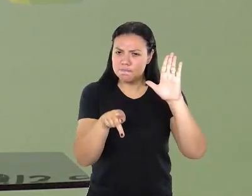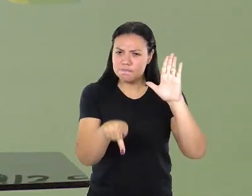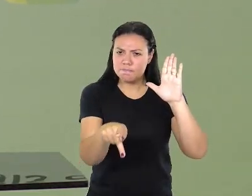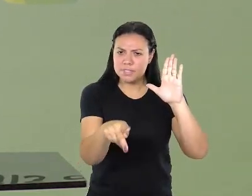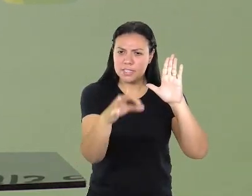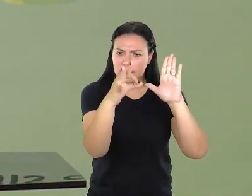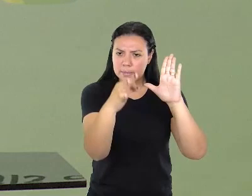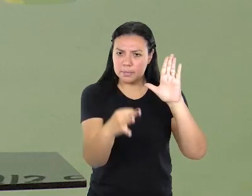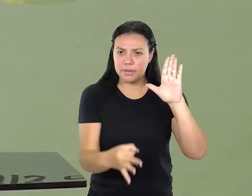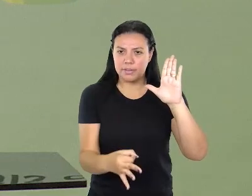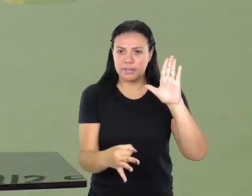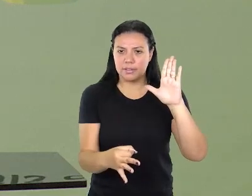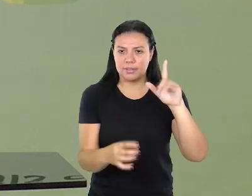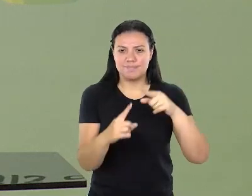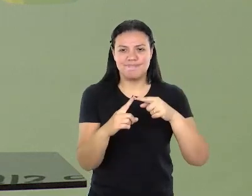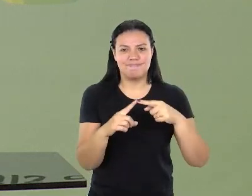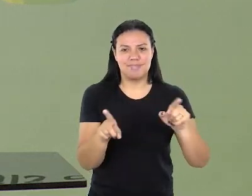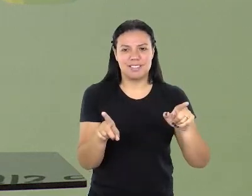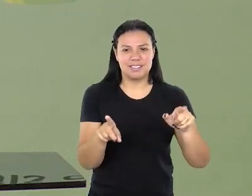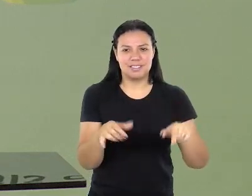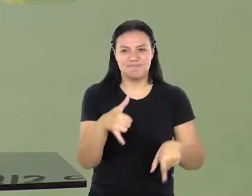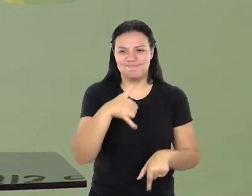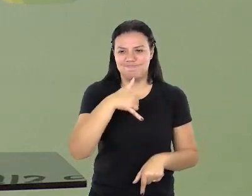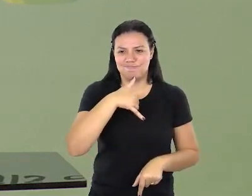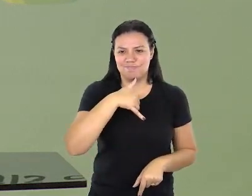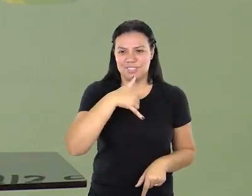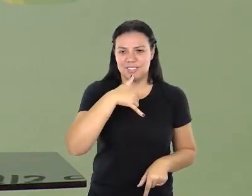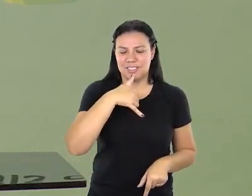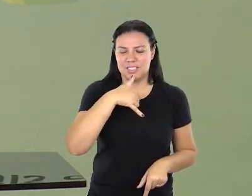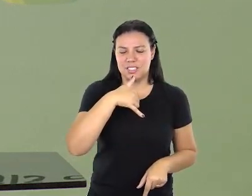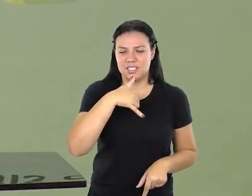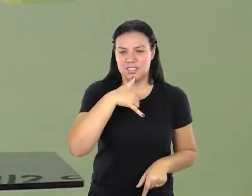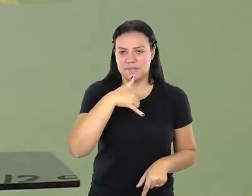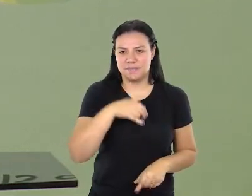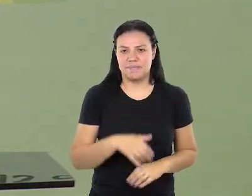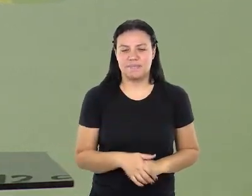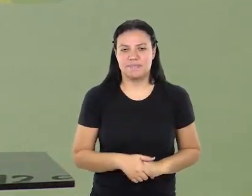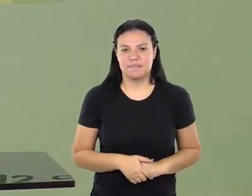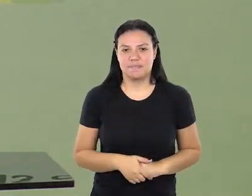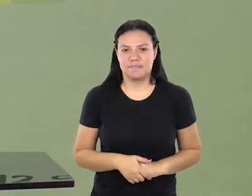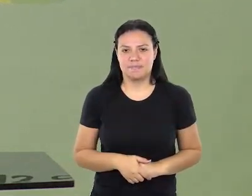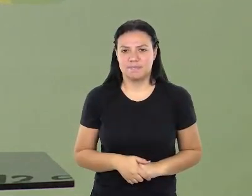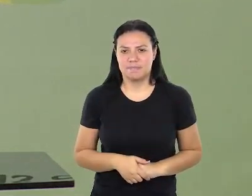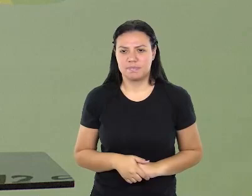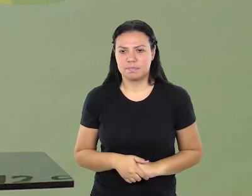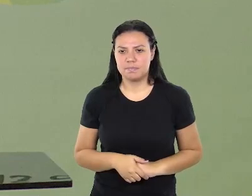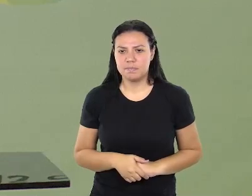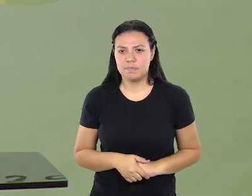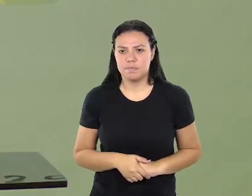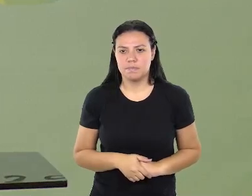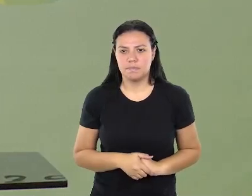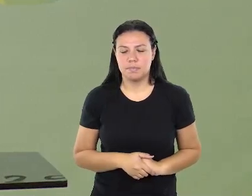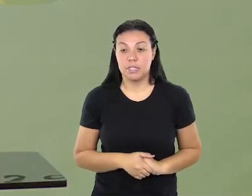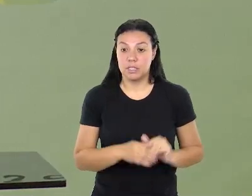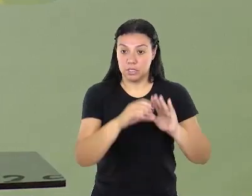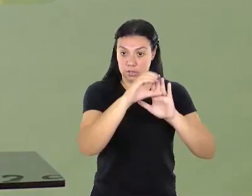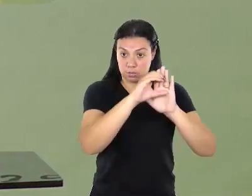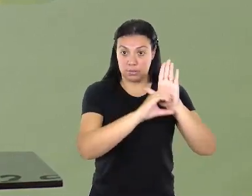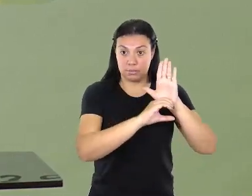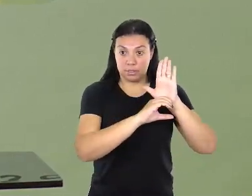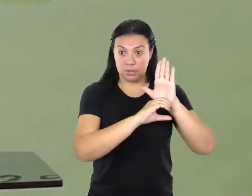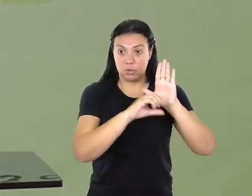infeliz. É muito interessante isso, porque no capítulo 1, versículo